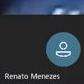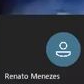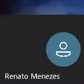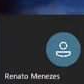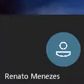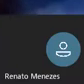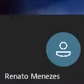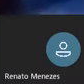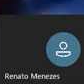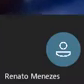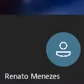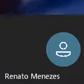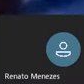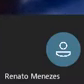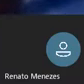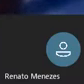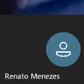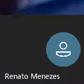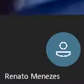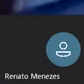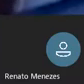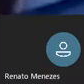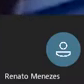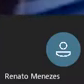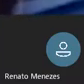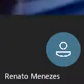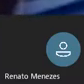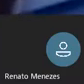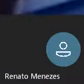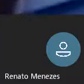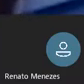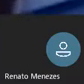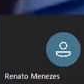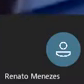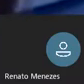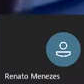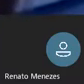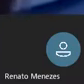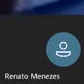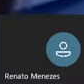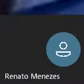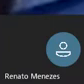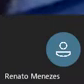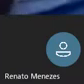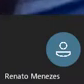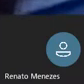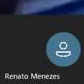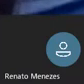gente. Tá de quê? Tá de plantão, tô de plantão, posso mostrar não.